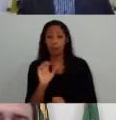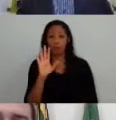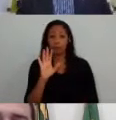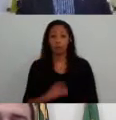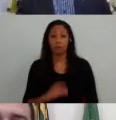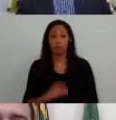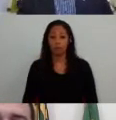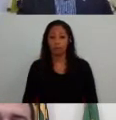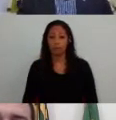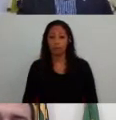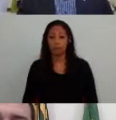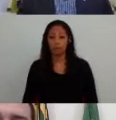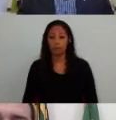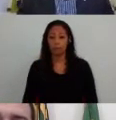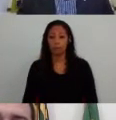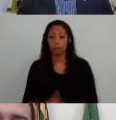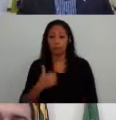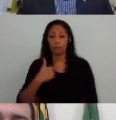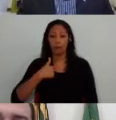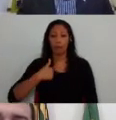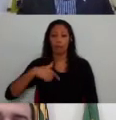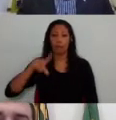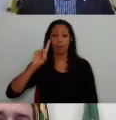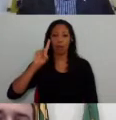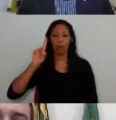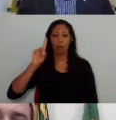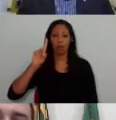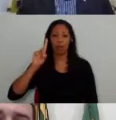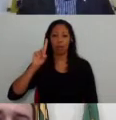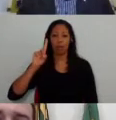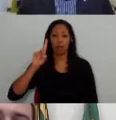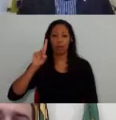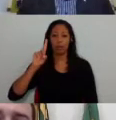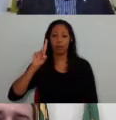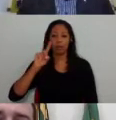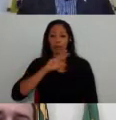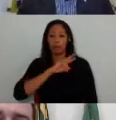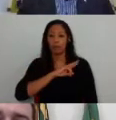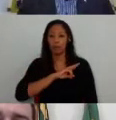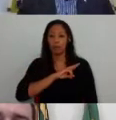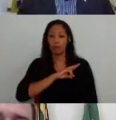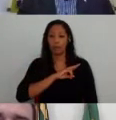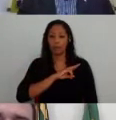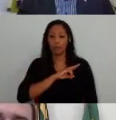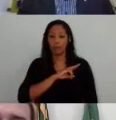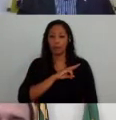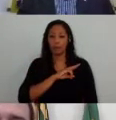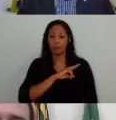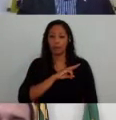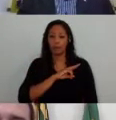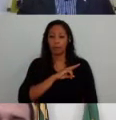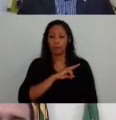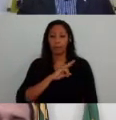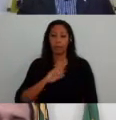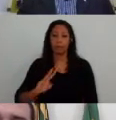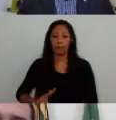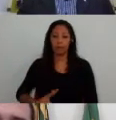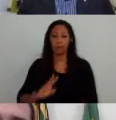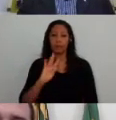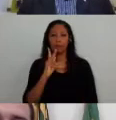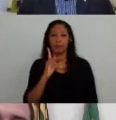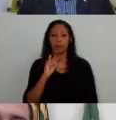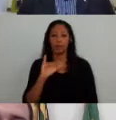Então, feito o código. Vereador Gustavo, não escutei. É porque você não está aparecendo na tela, é por isso que não. Vereador Tiago